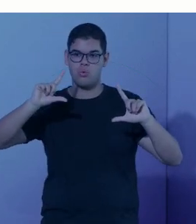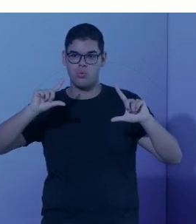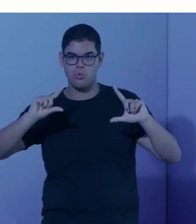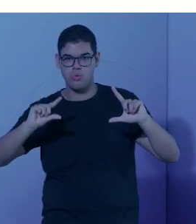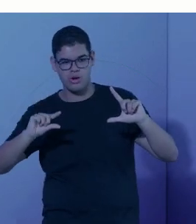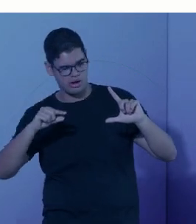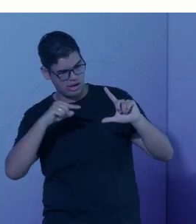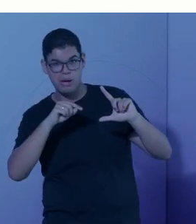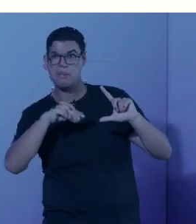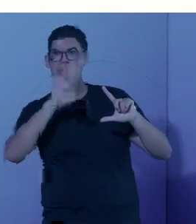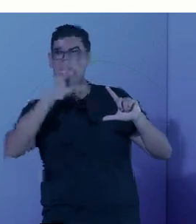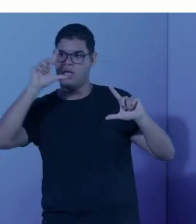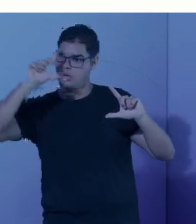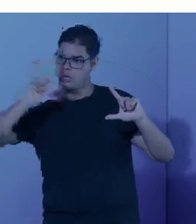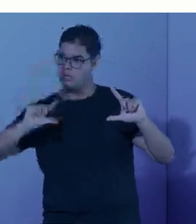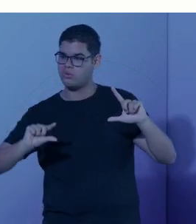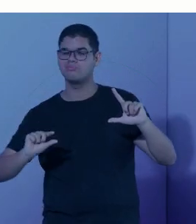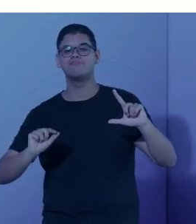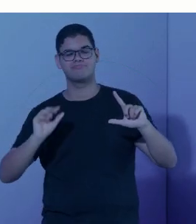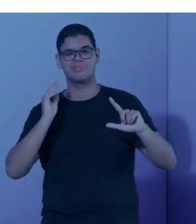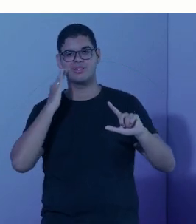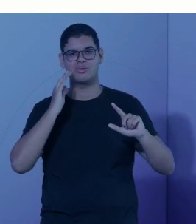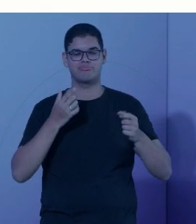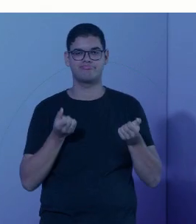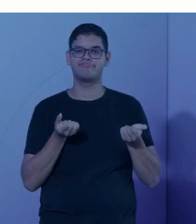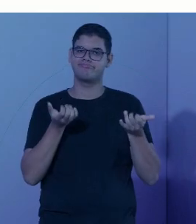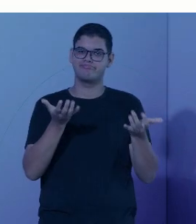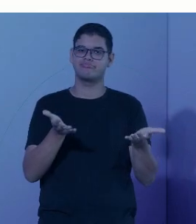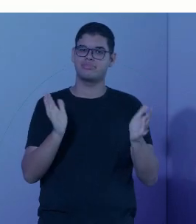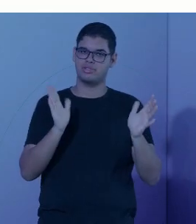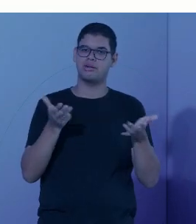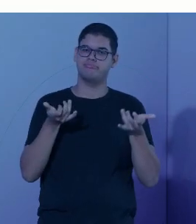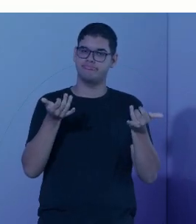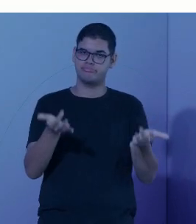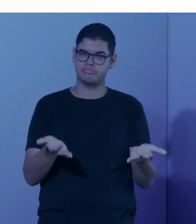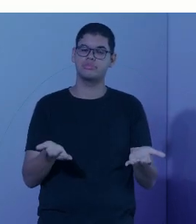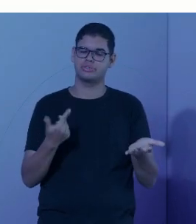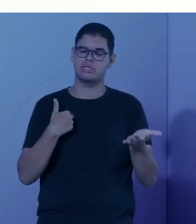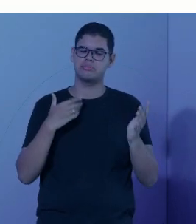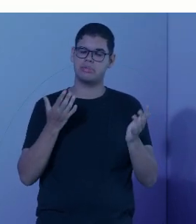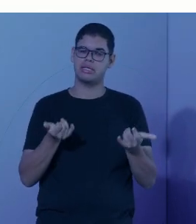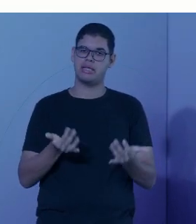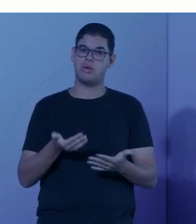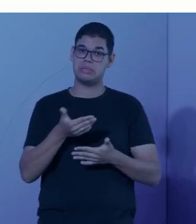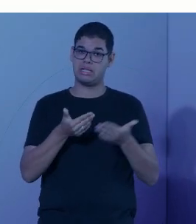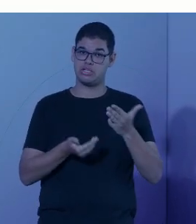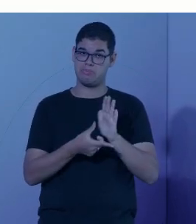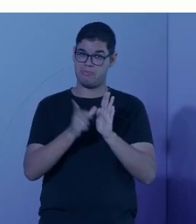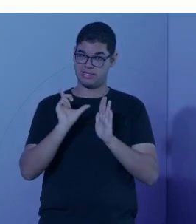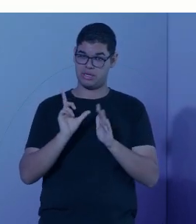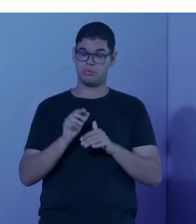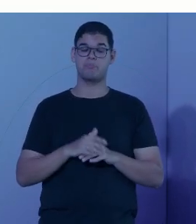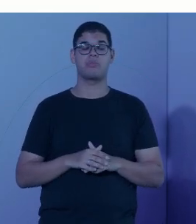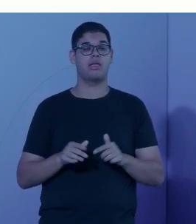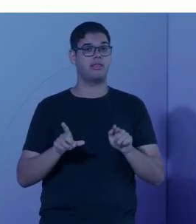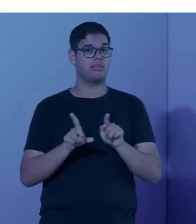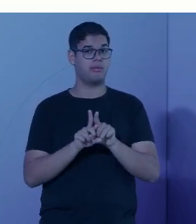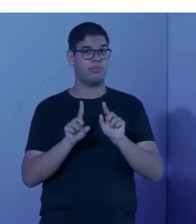lei. Tá? E aí é um ponto que eu destaco na dissertação, eu não trouxe aqui, mas eu destaquei na dissertação. E o valor